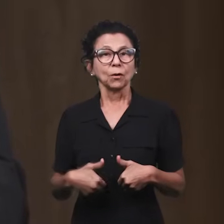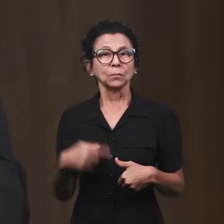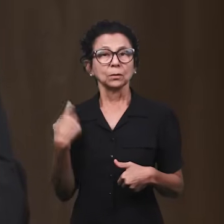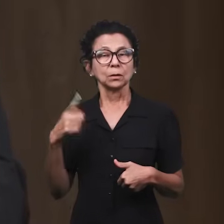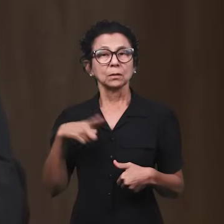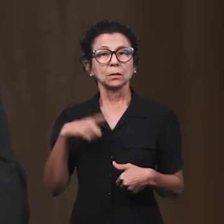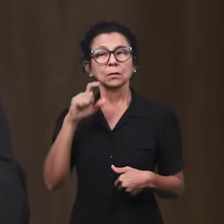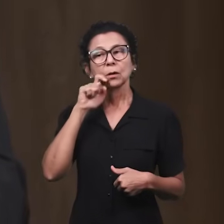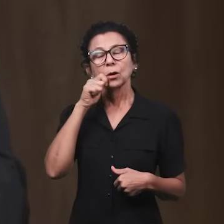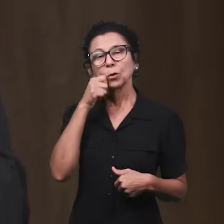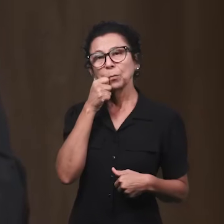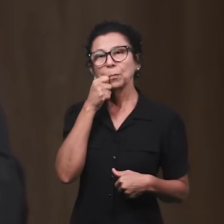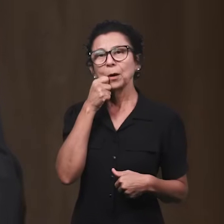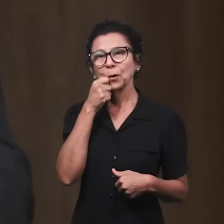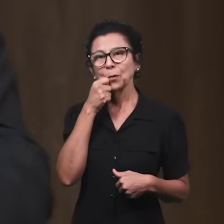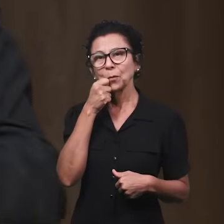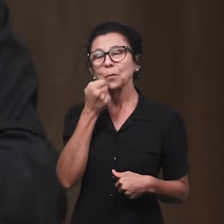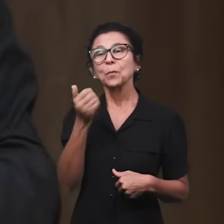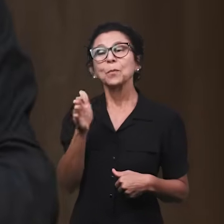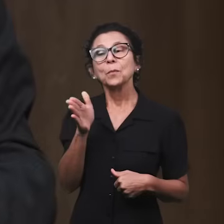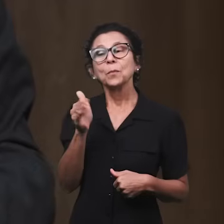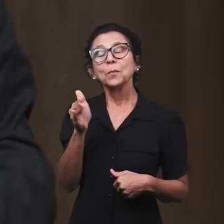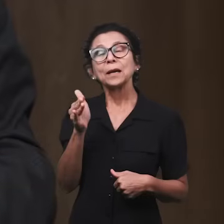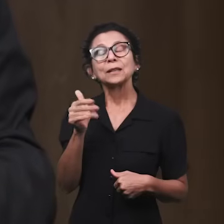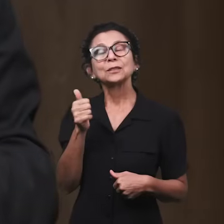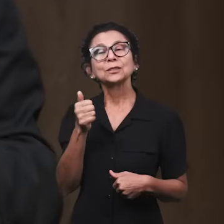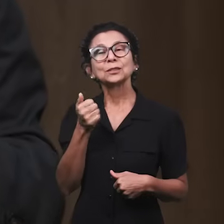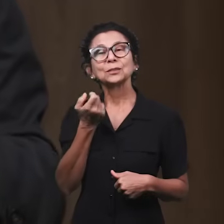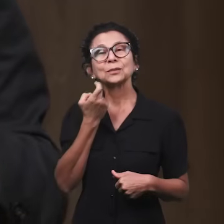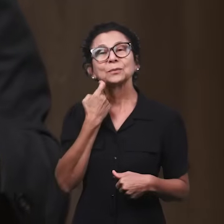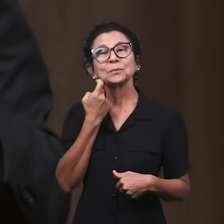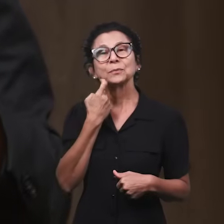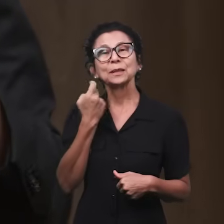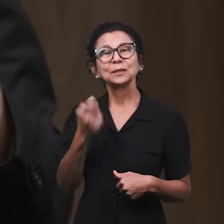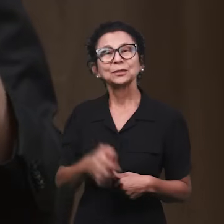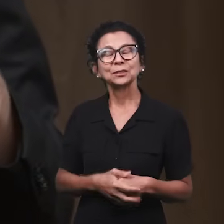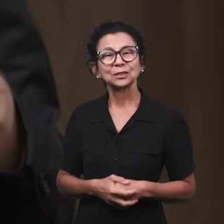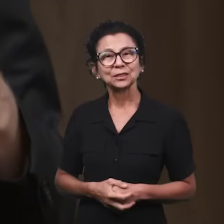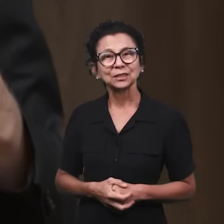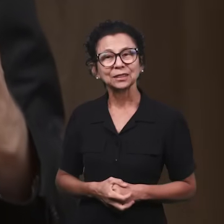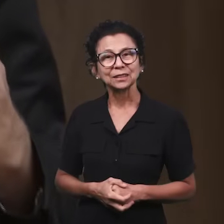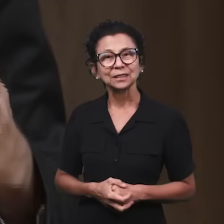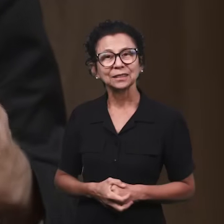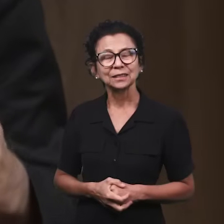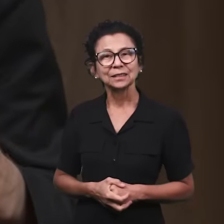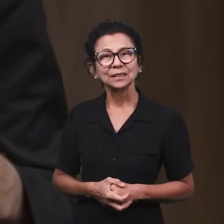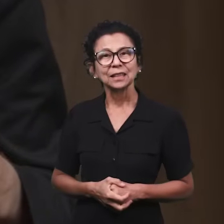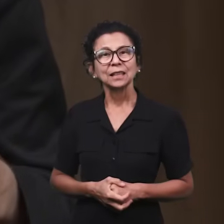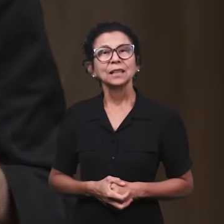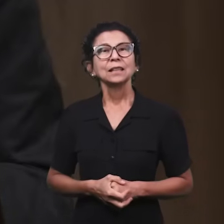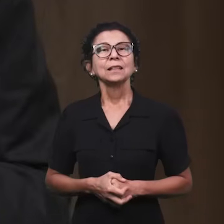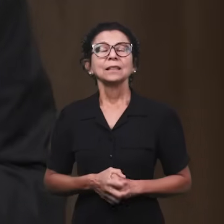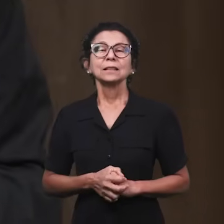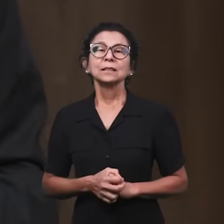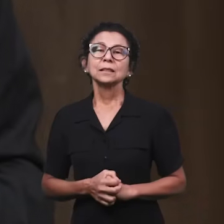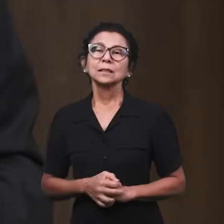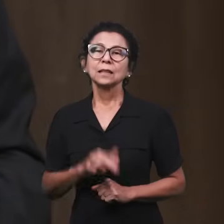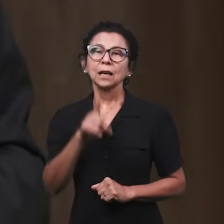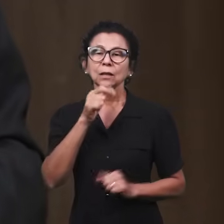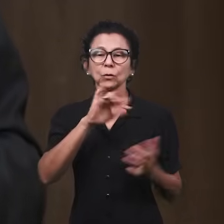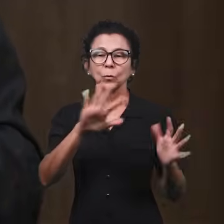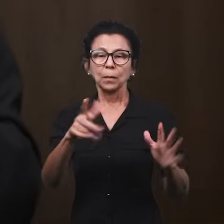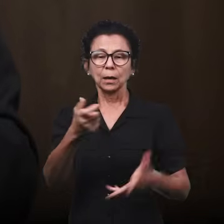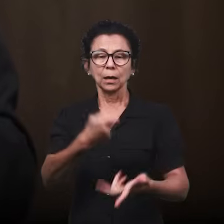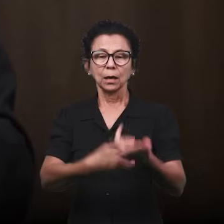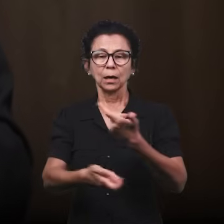o pão da vida. Nós temos o peixe. O peixe é aquele que foi tirado do mar e vai servir alimento. Um dia